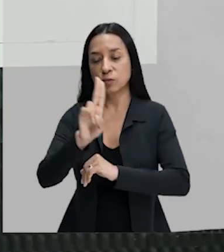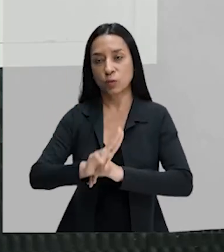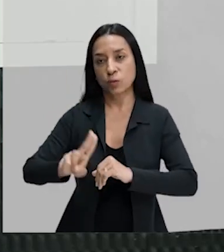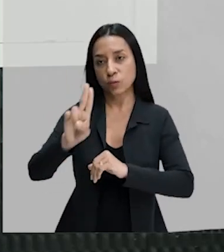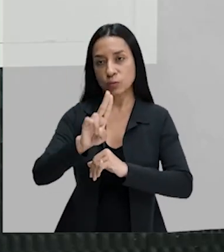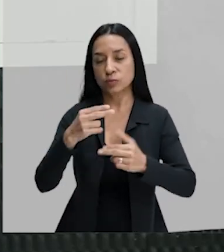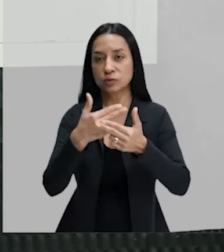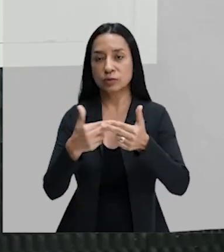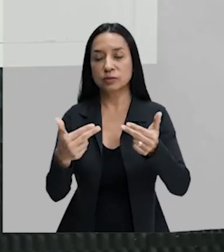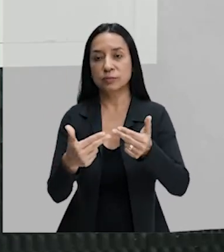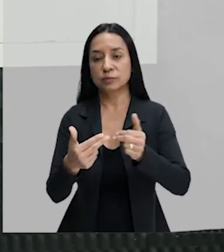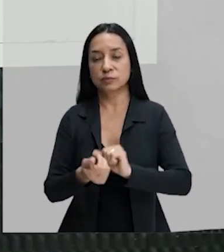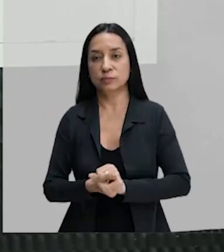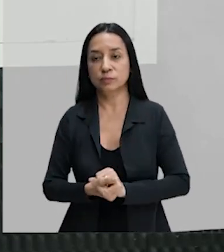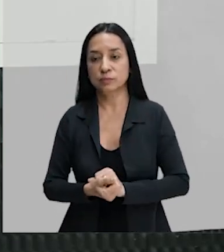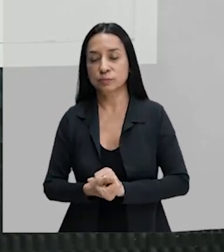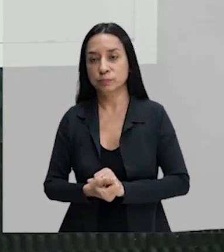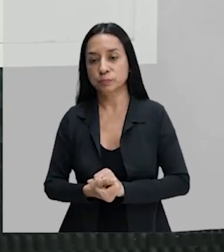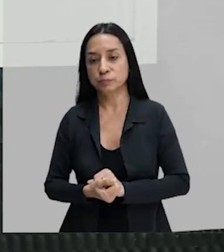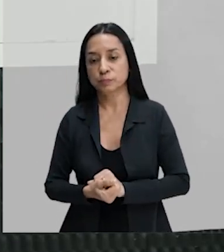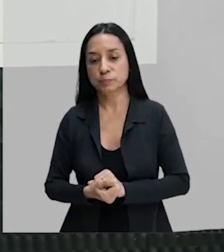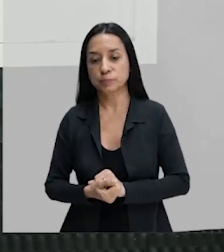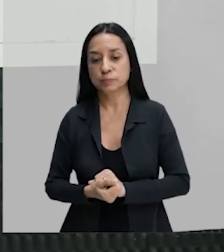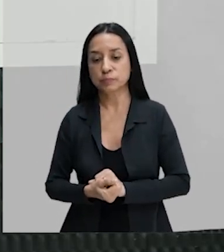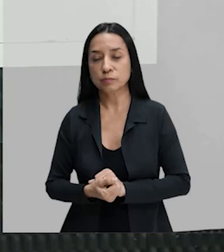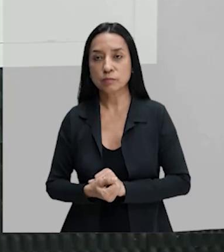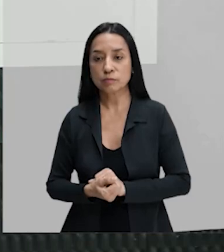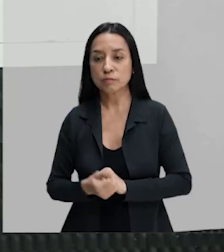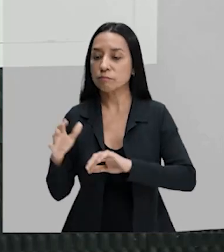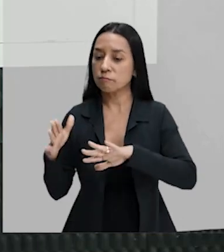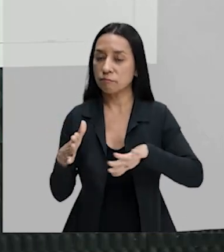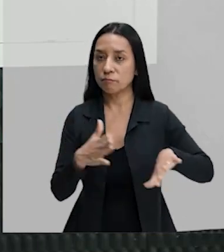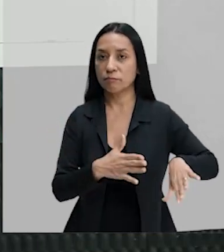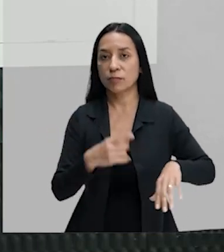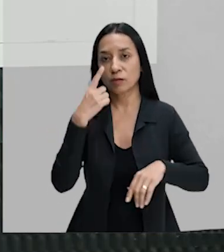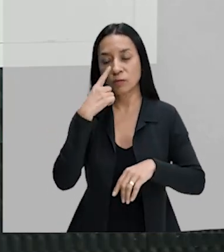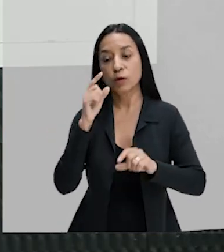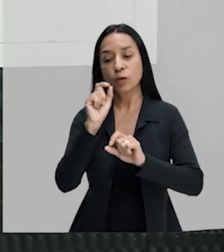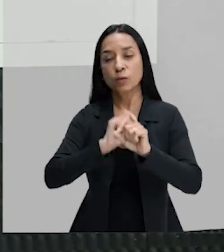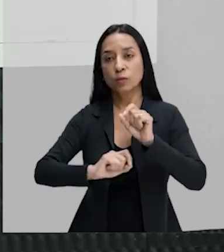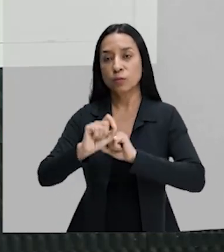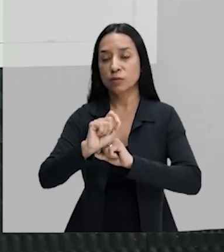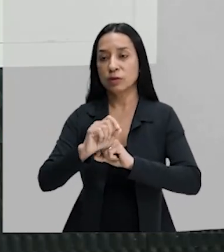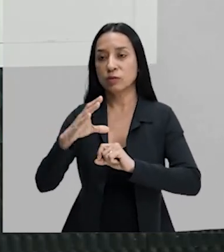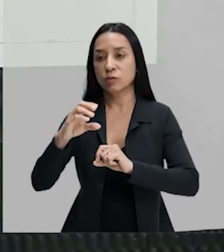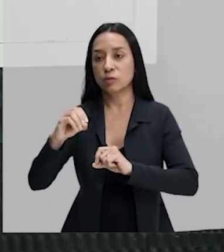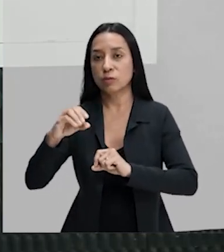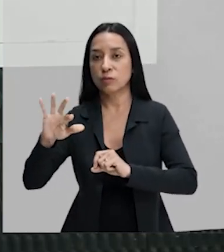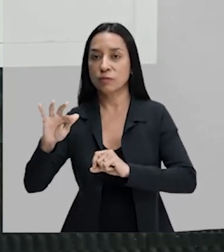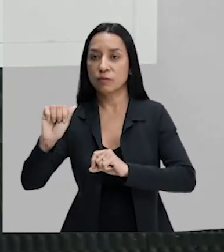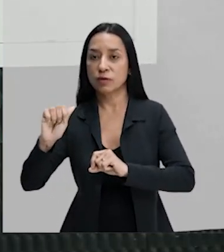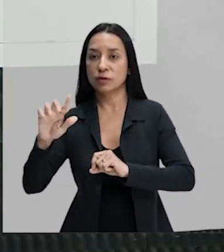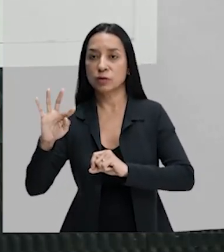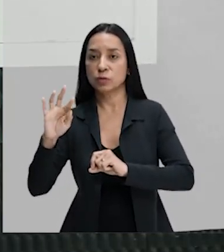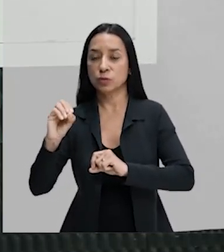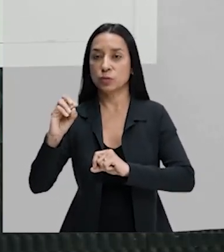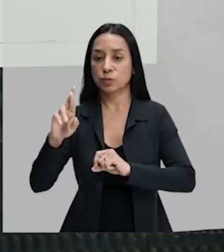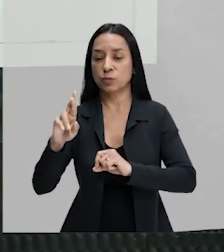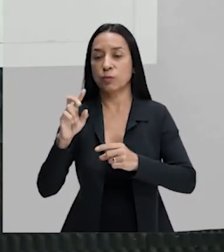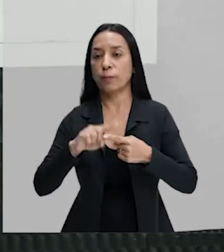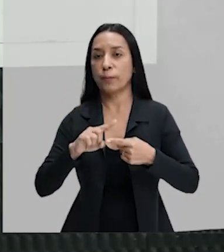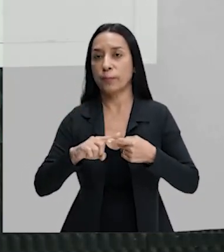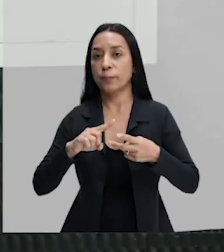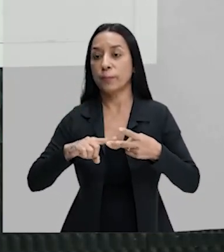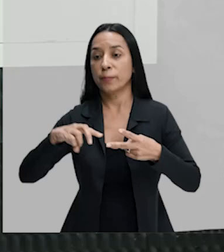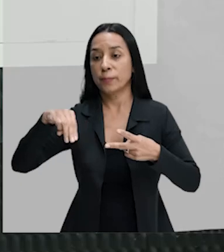poder calcular o determinante de uma matriz. Beleza? Então vamos aqui ver o que é cofator e menor complementar. Primeiro vamos